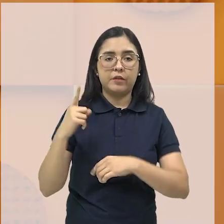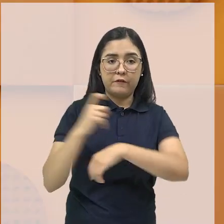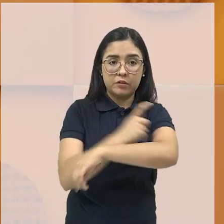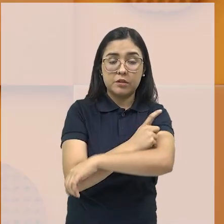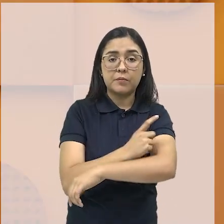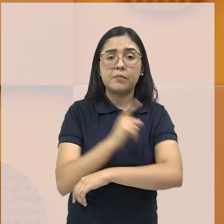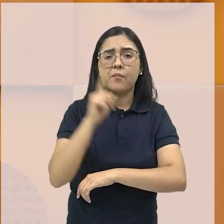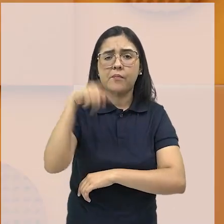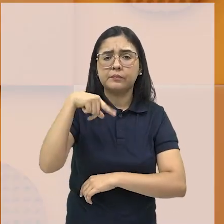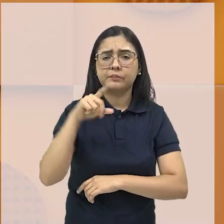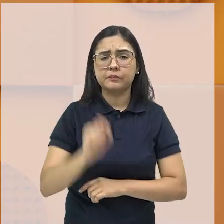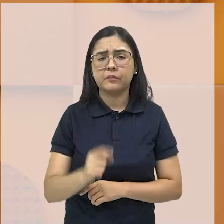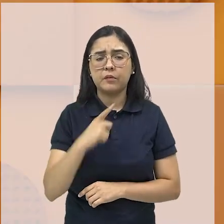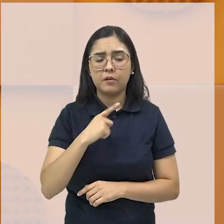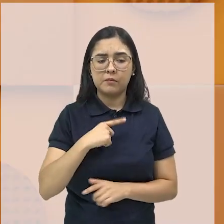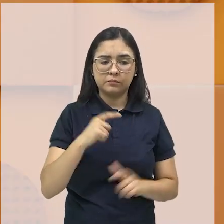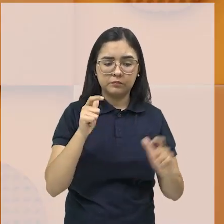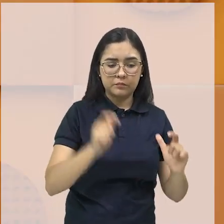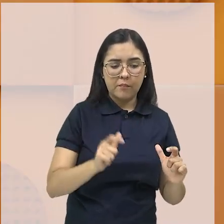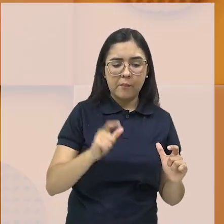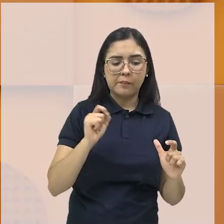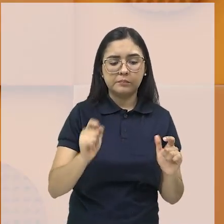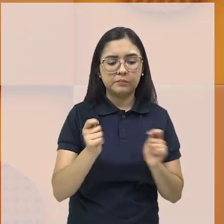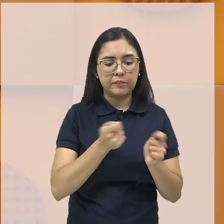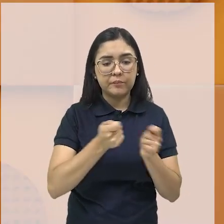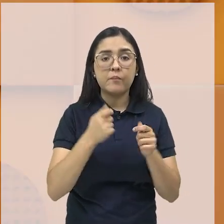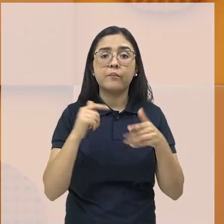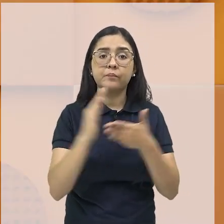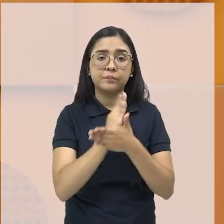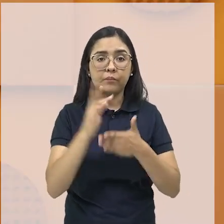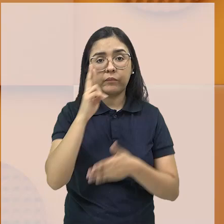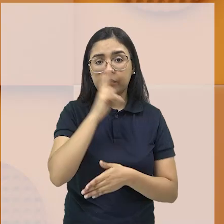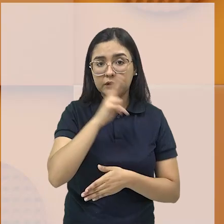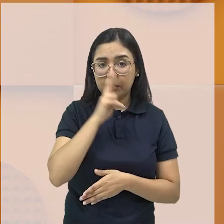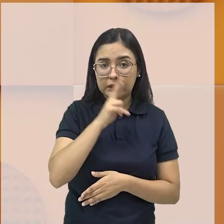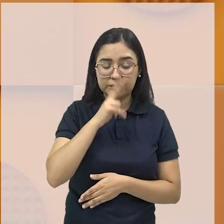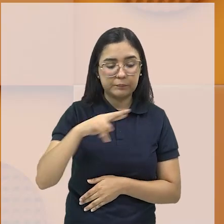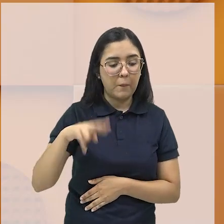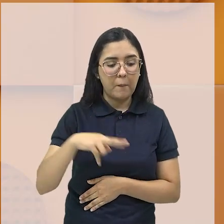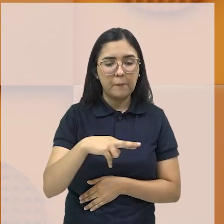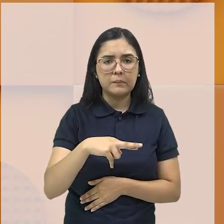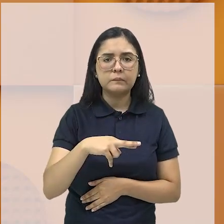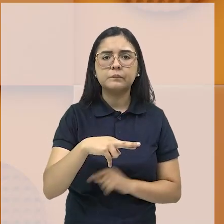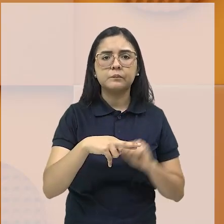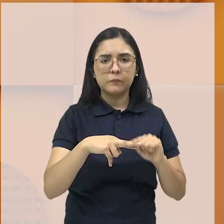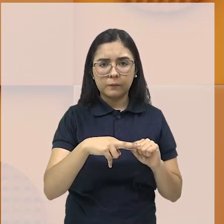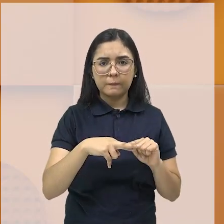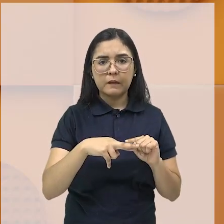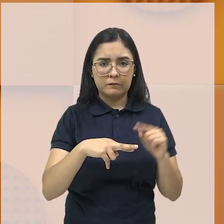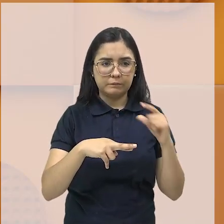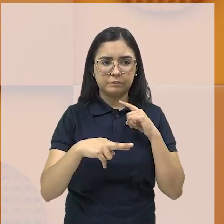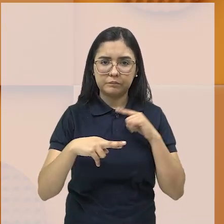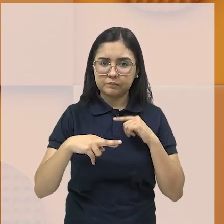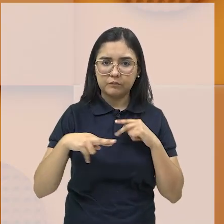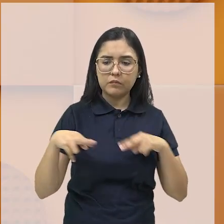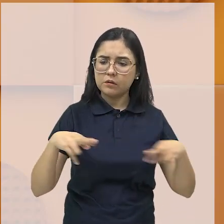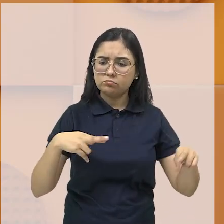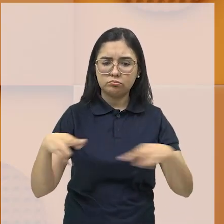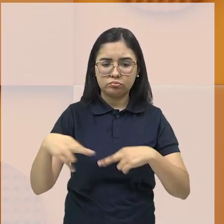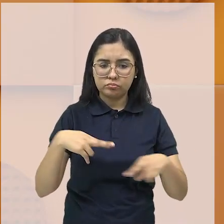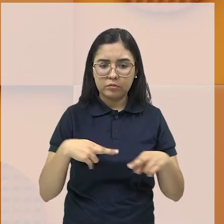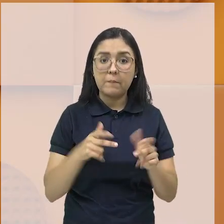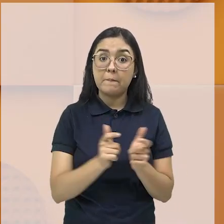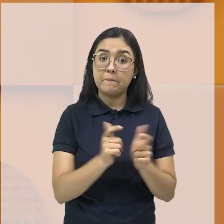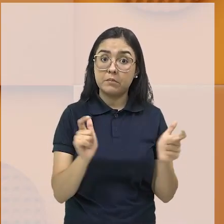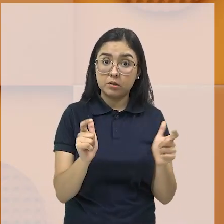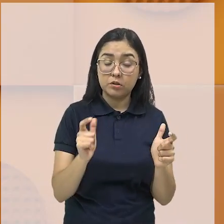vai colocar em um ambiente controlado alguns ratos. Esses ratos estarão espalhados ali, em sua